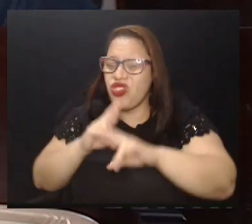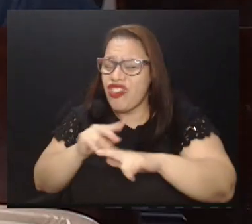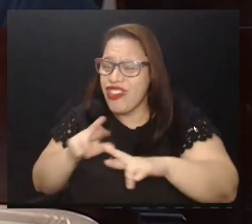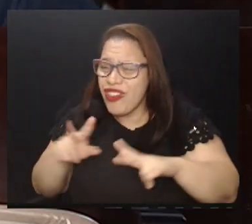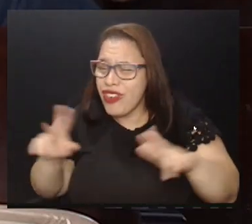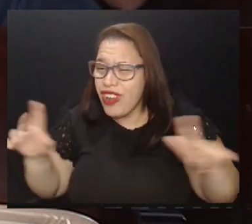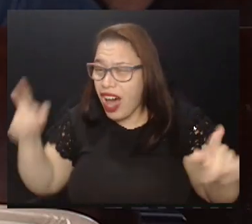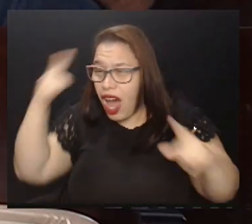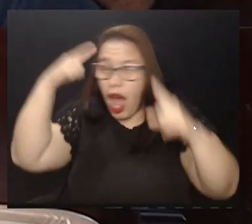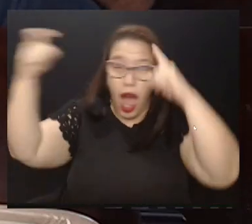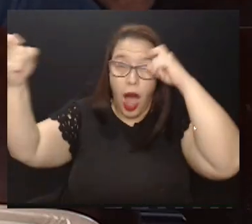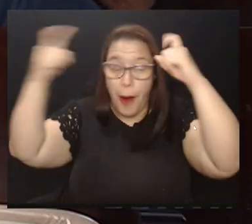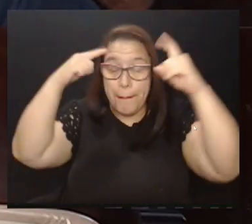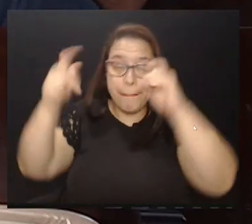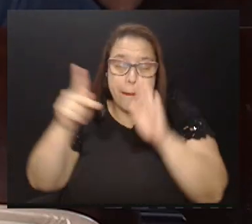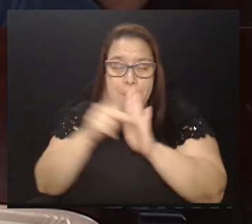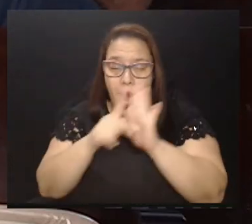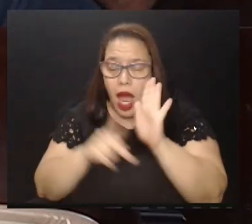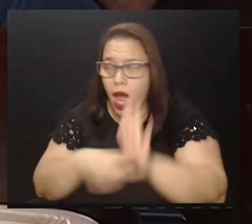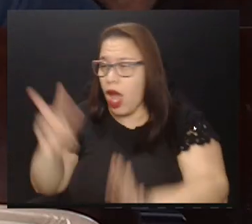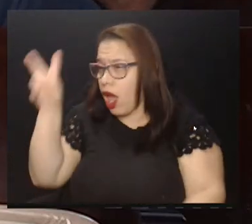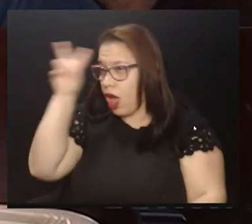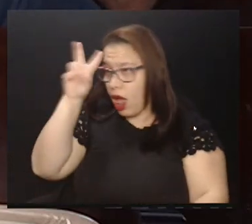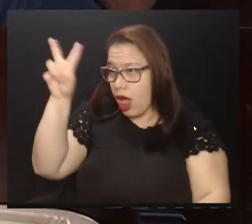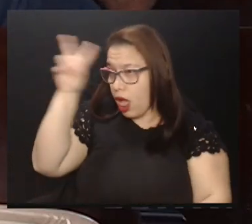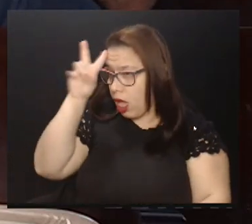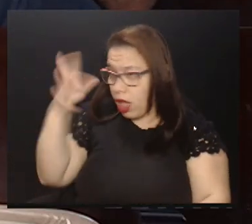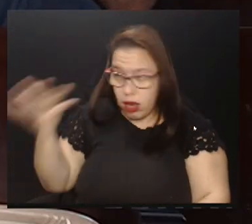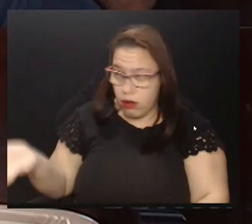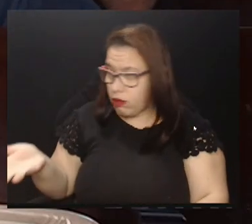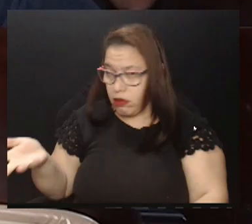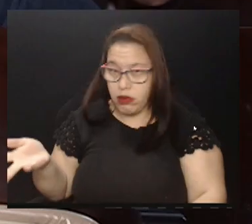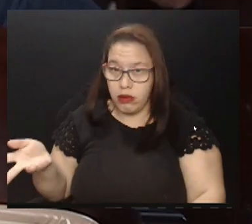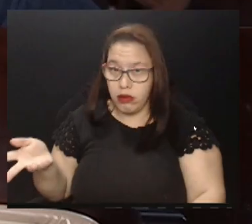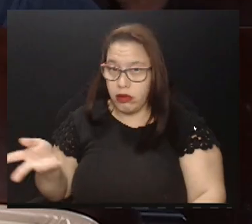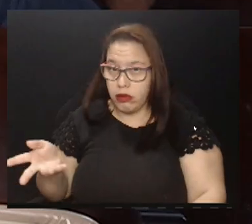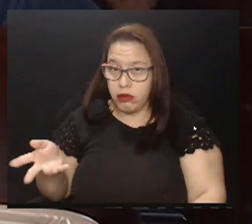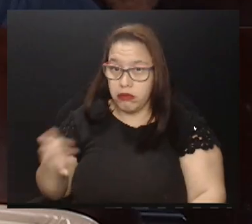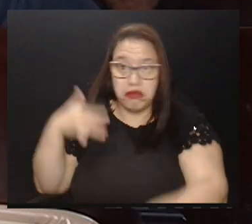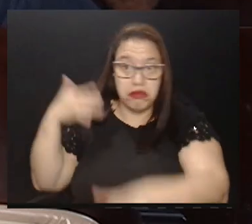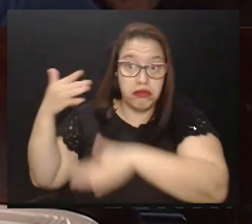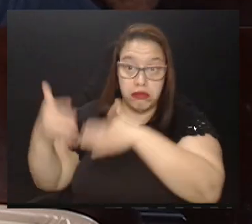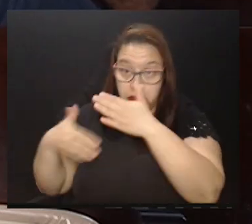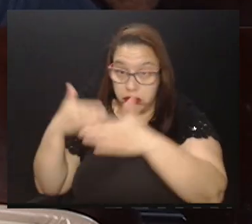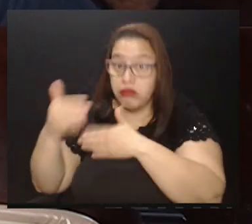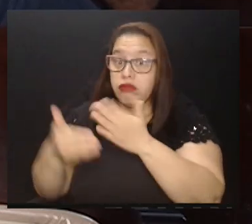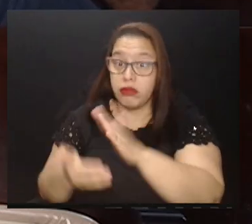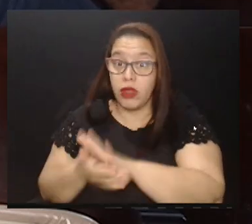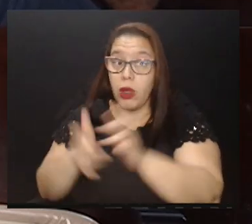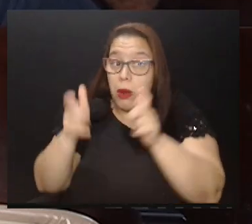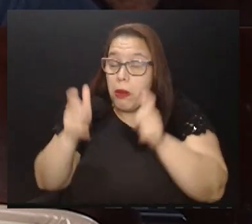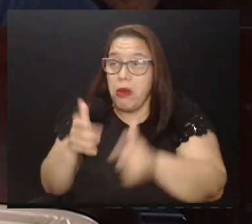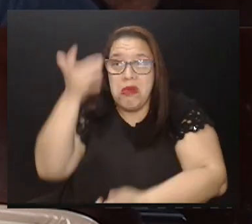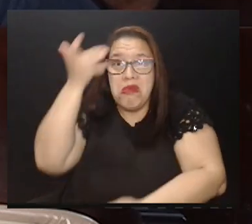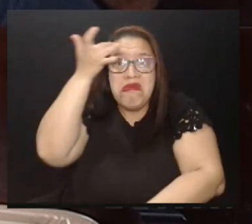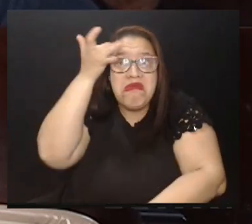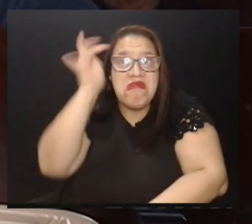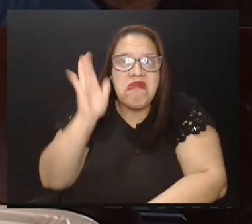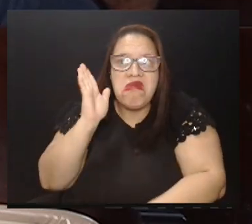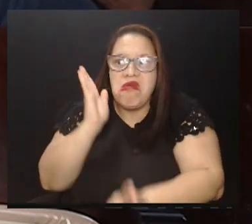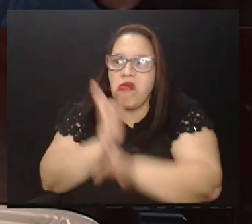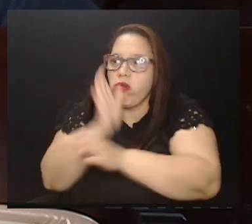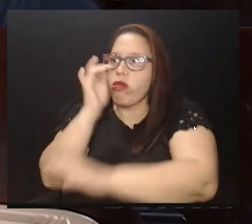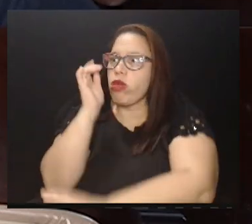projeto, uma história subjetiva, e esse projeto te leva para um lugar que você nem sabe qual que é. Que coisa impressionante, né? Então